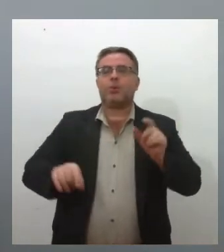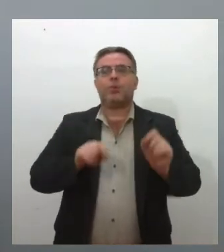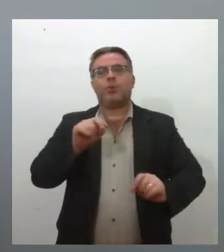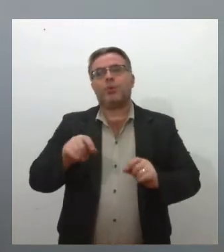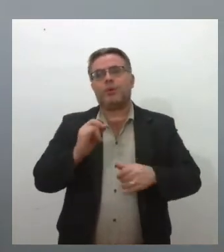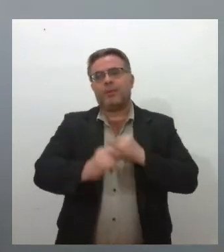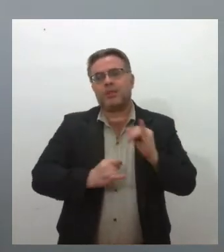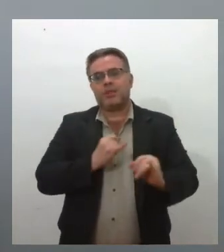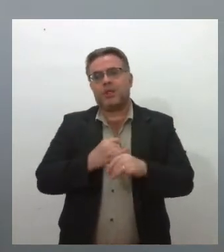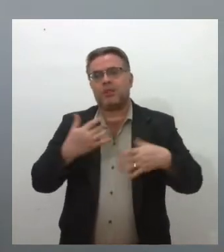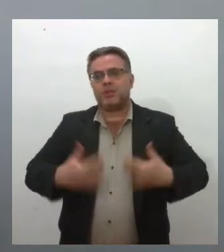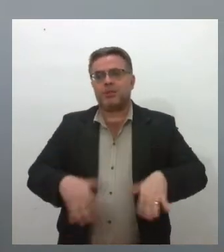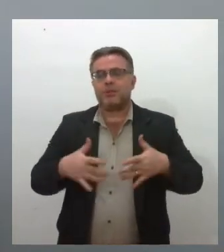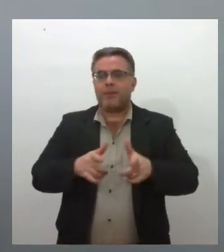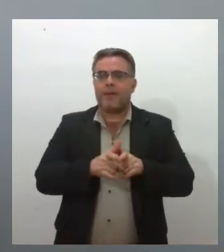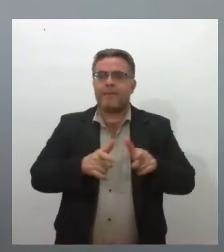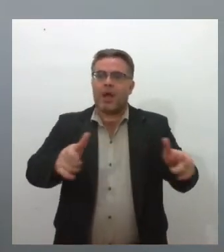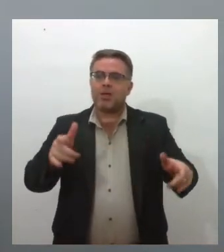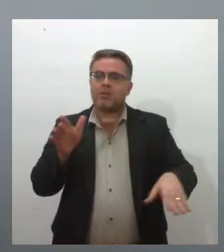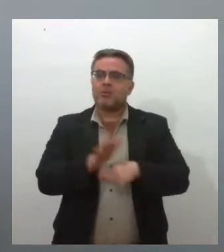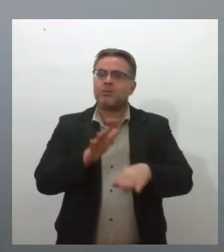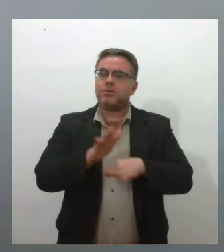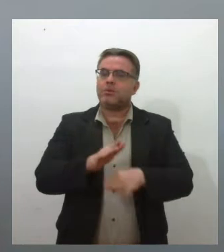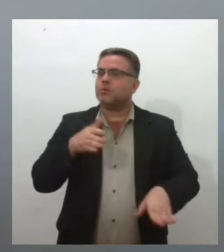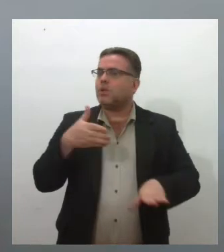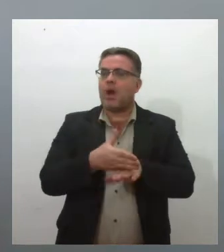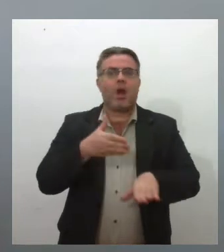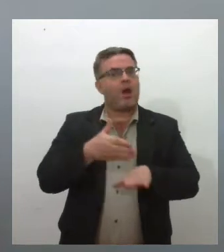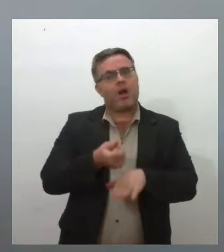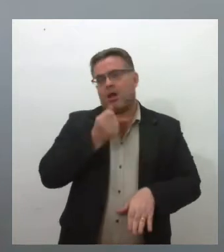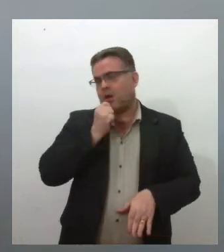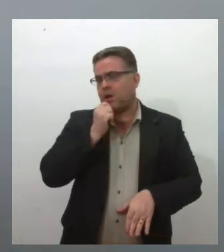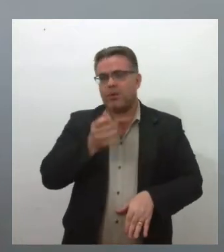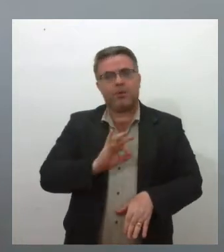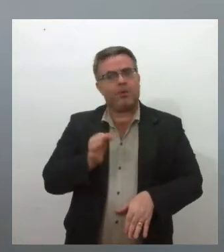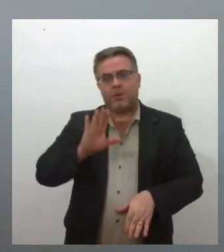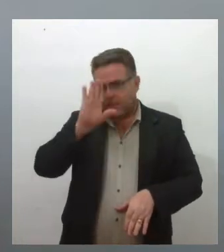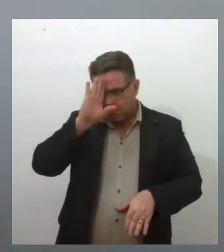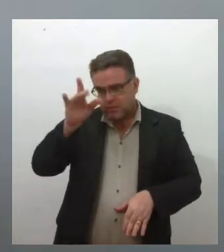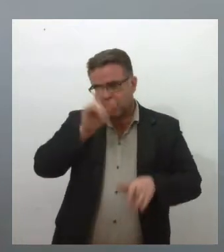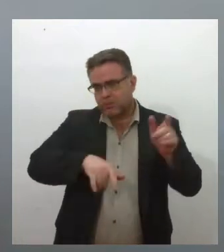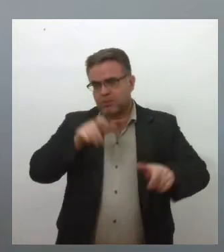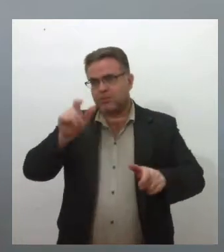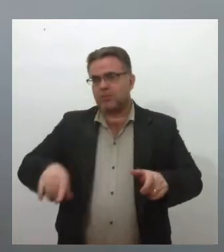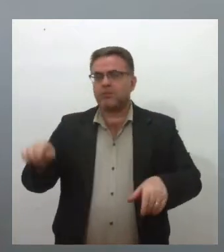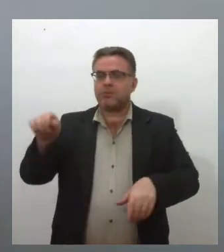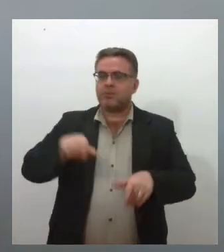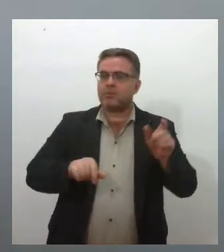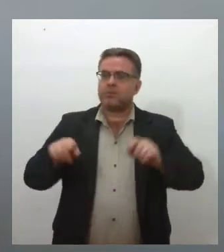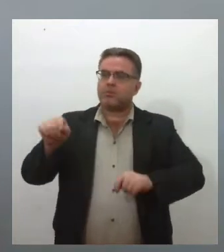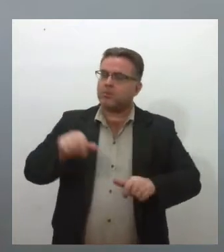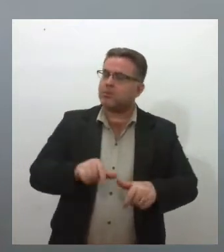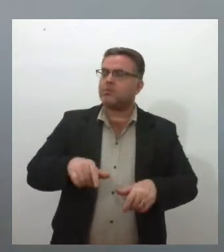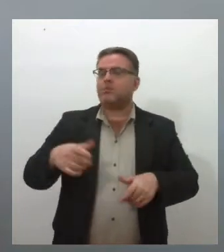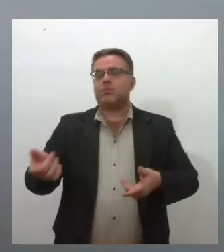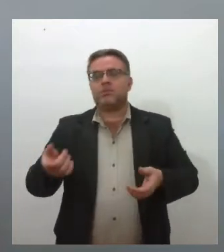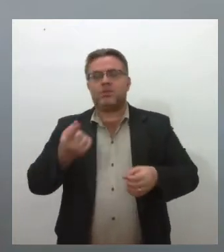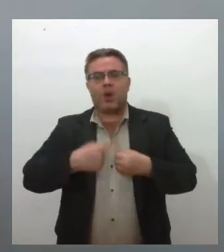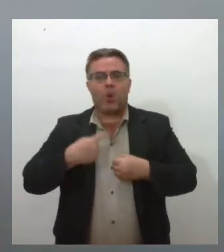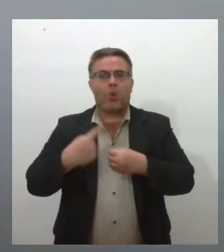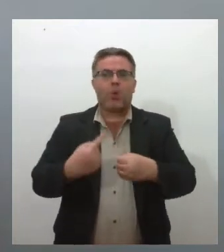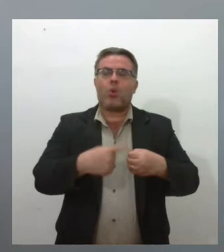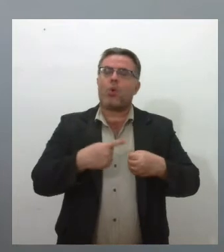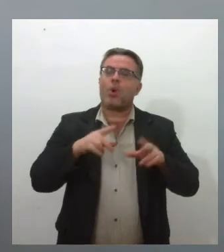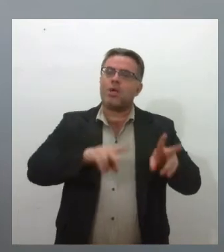internet, mas a maioria dos contribuintes não tem acesso, principalmente aqueles contribuintes do interior, da zona rural, que precisa